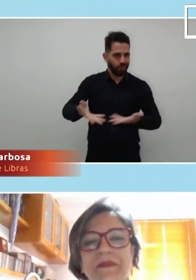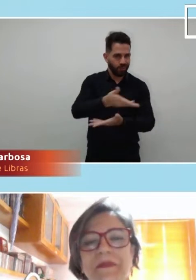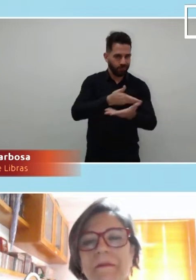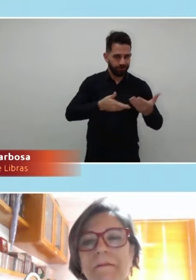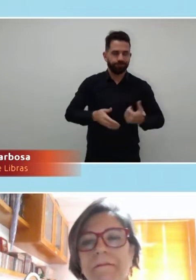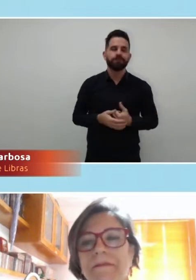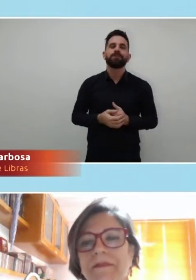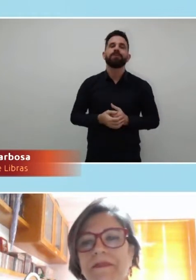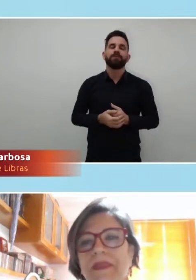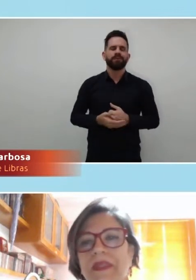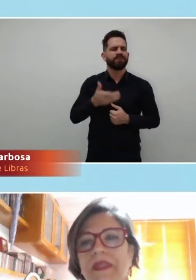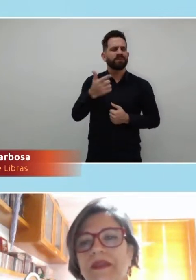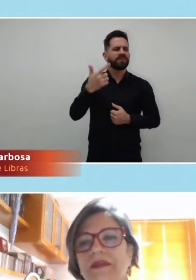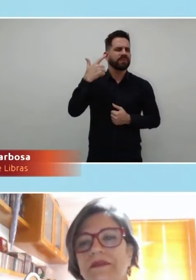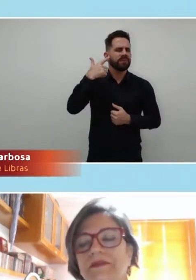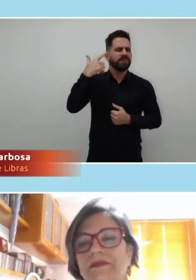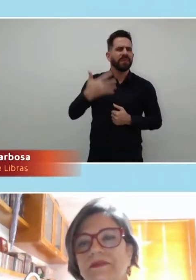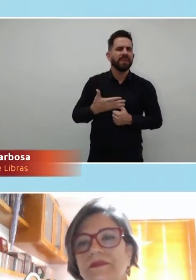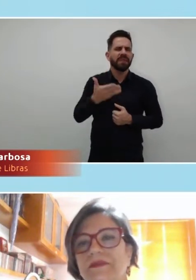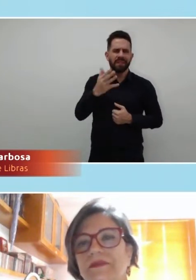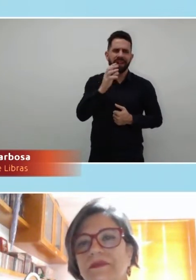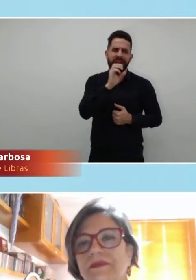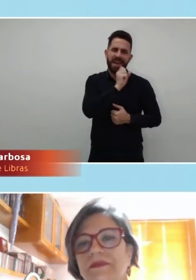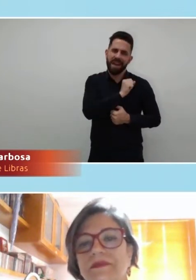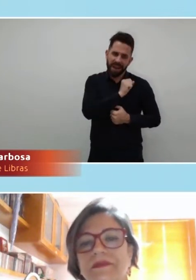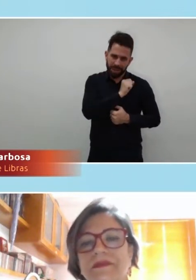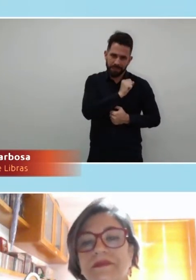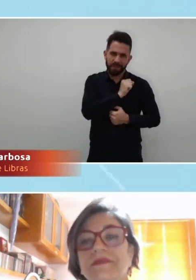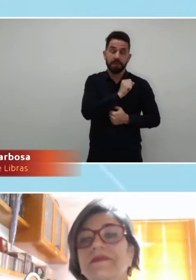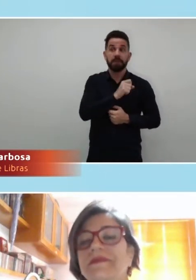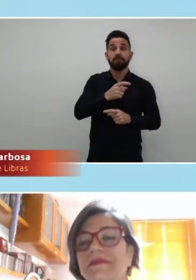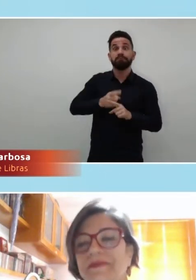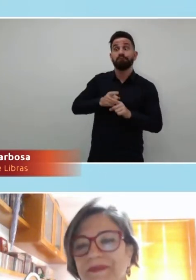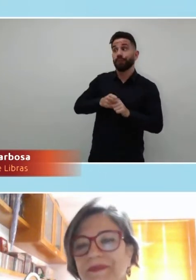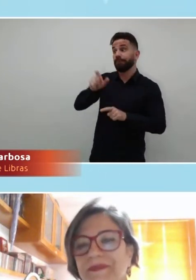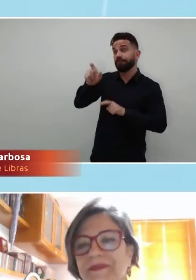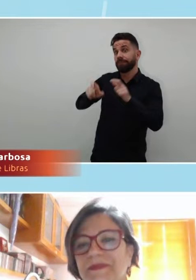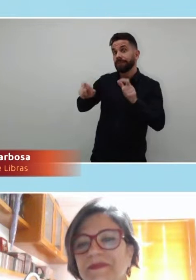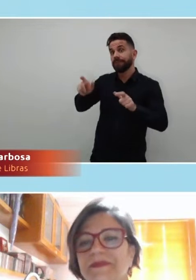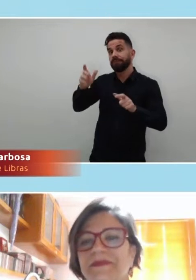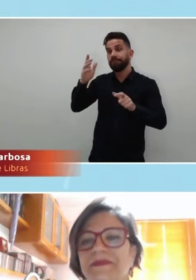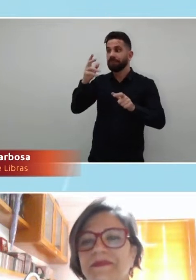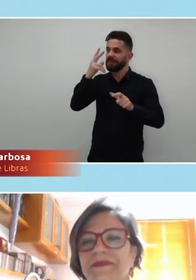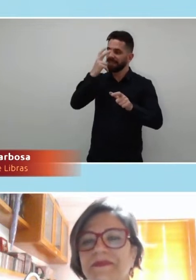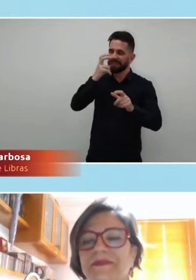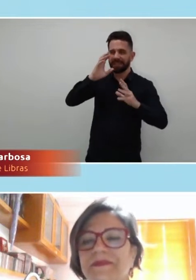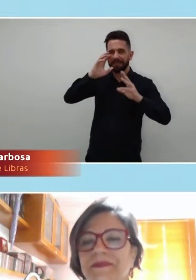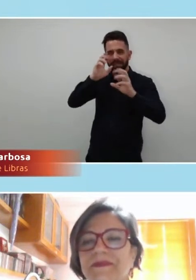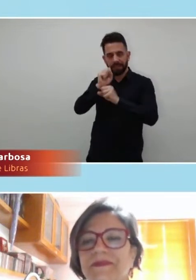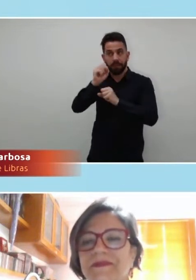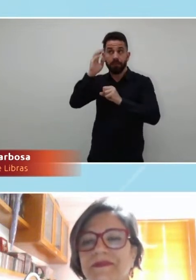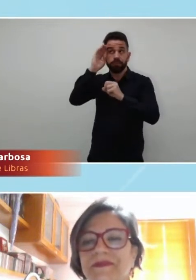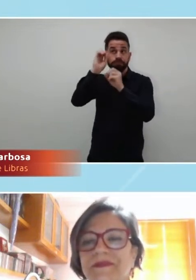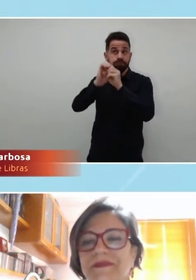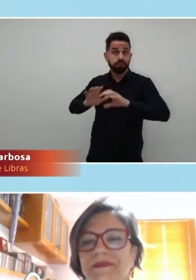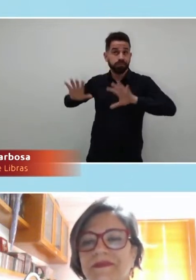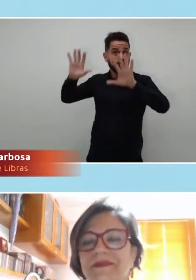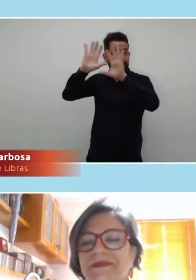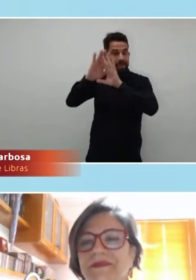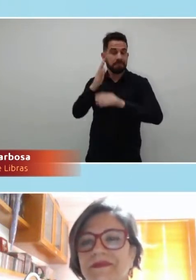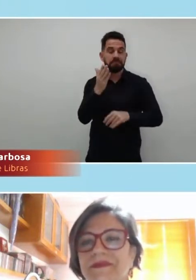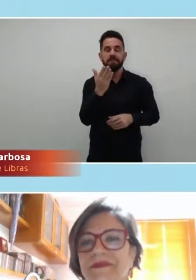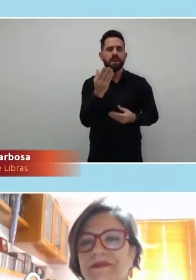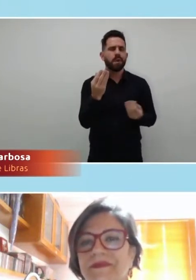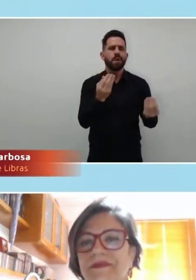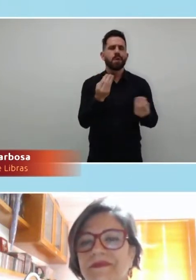senhora pode fazer uma rápida descrição física para que a gente possa saber, para quem tem baixa visão, quem é cego, possa saber